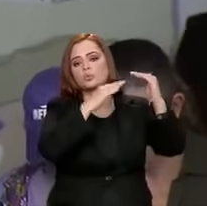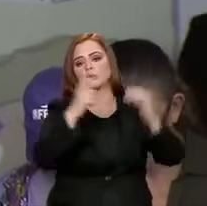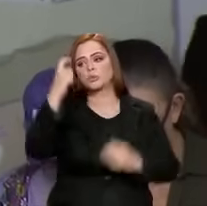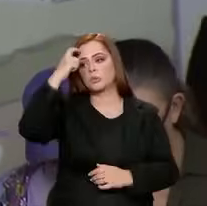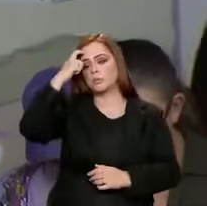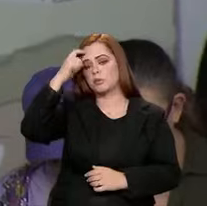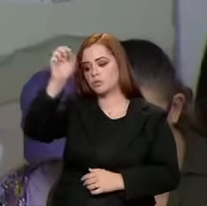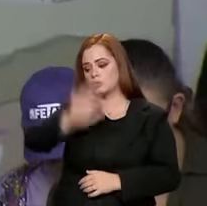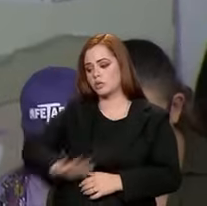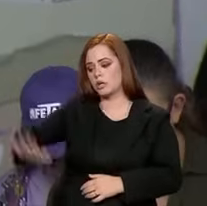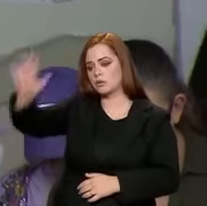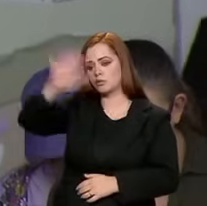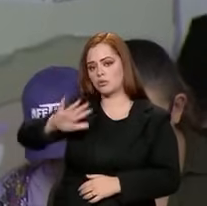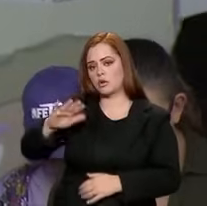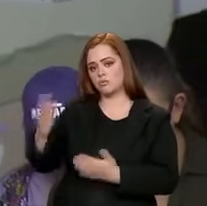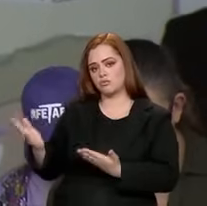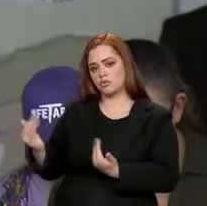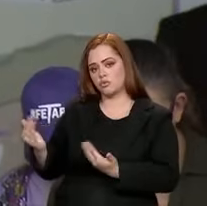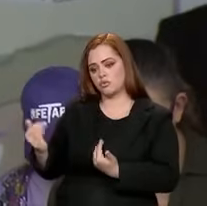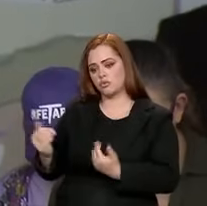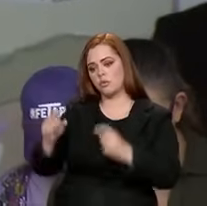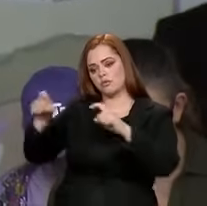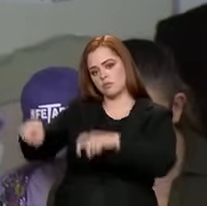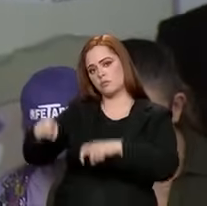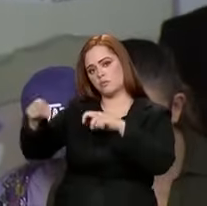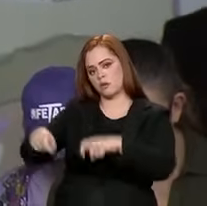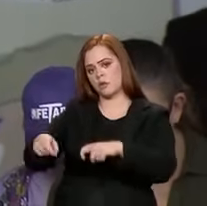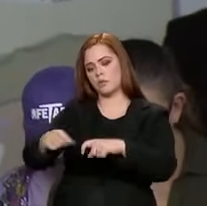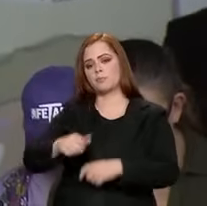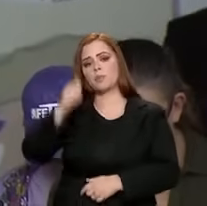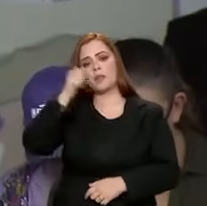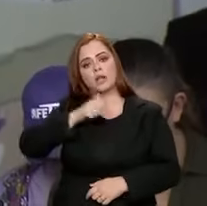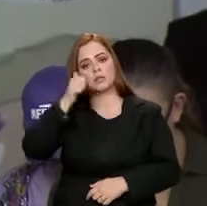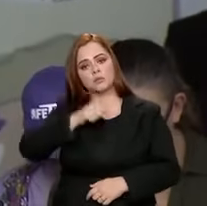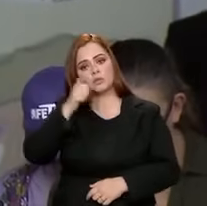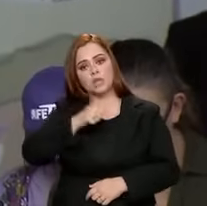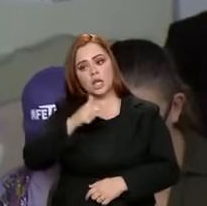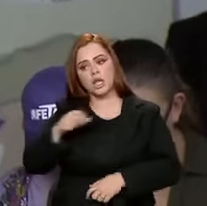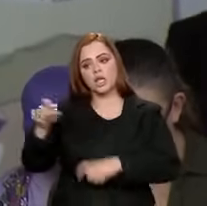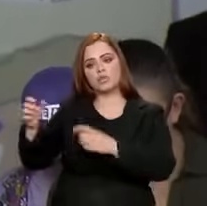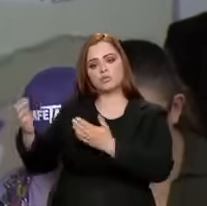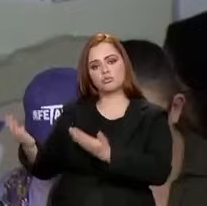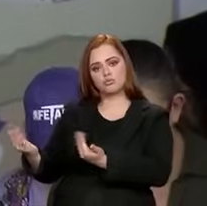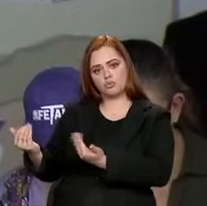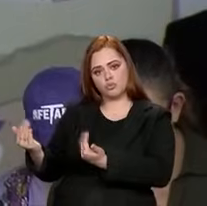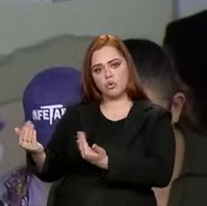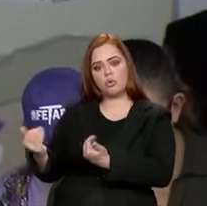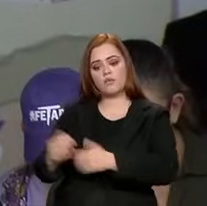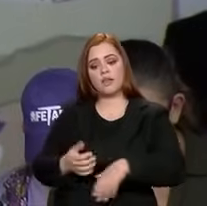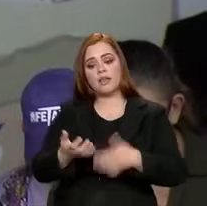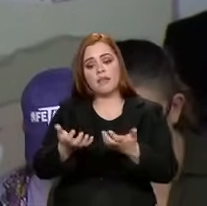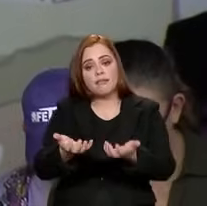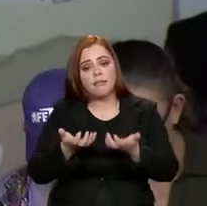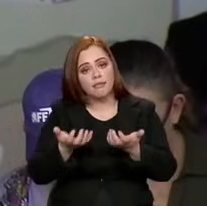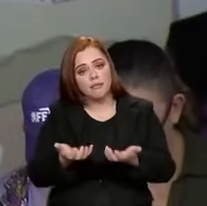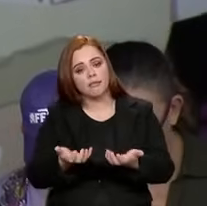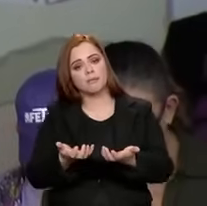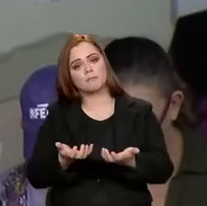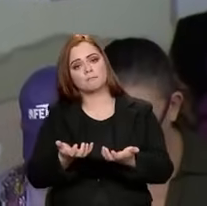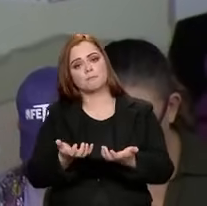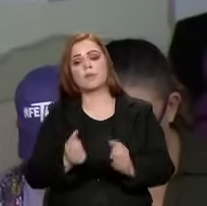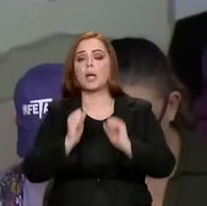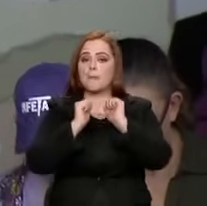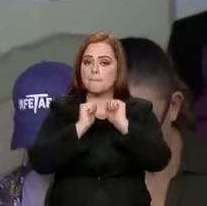juventude e sucessão rural as mulheres jovens que queiram